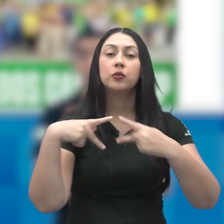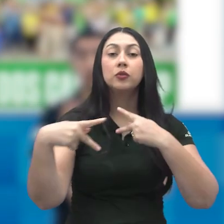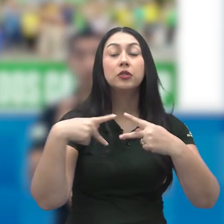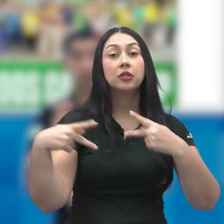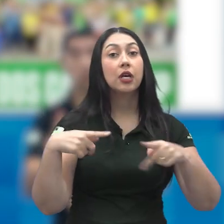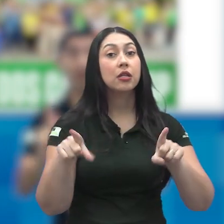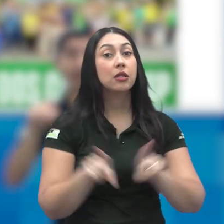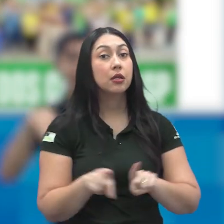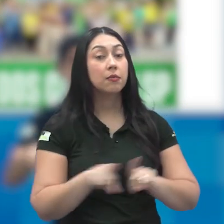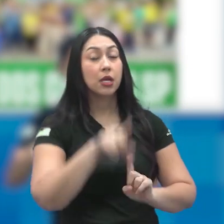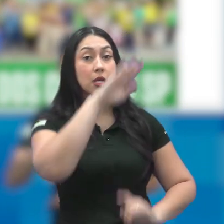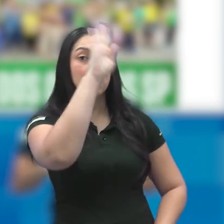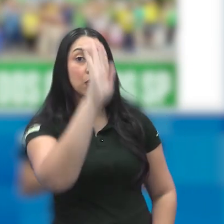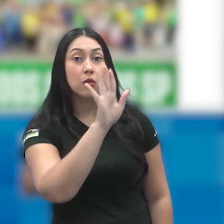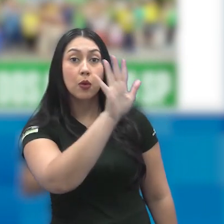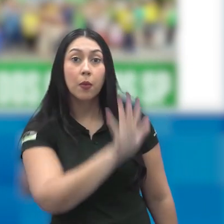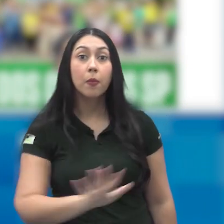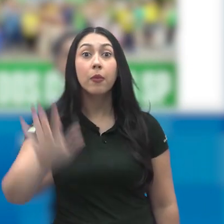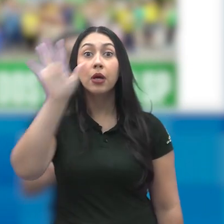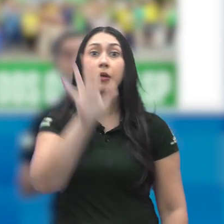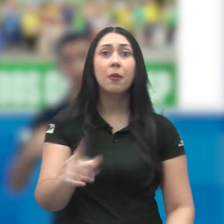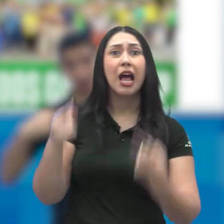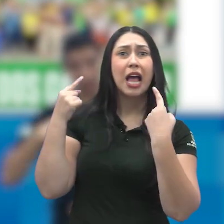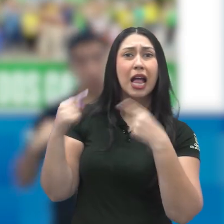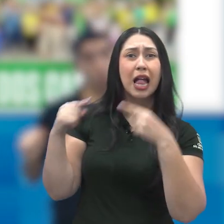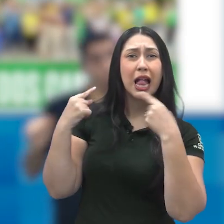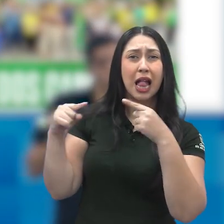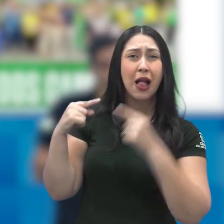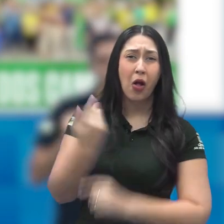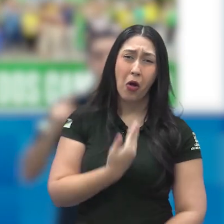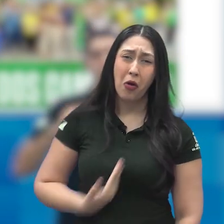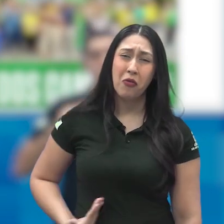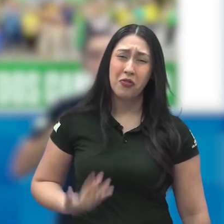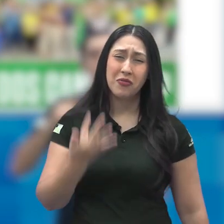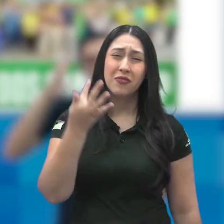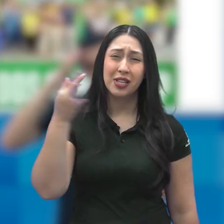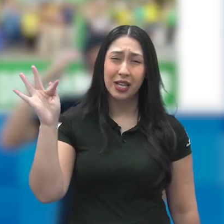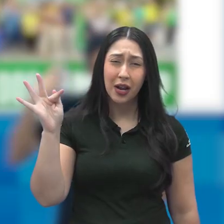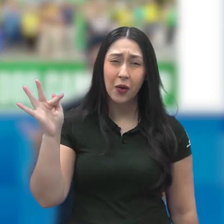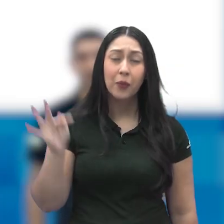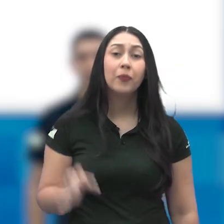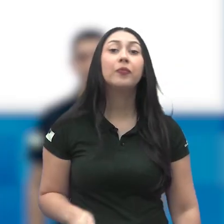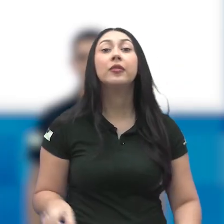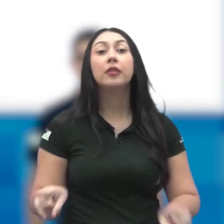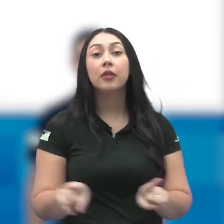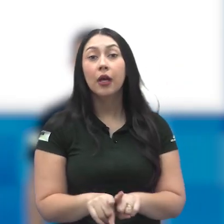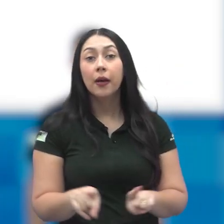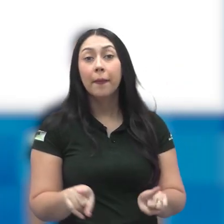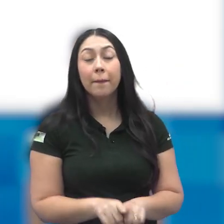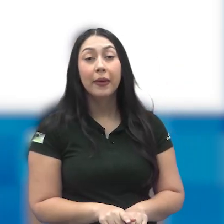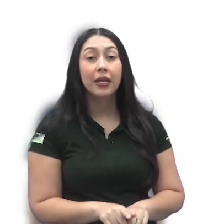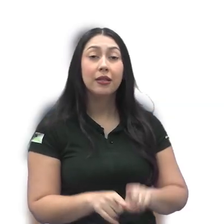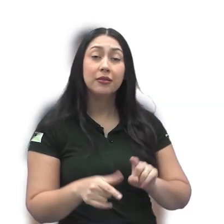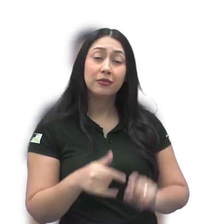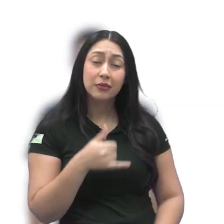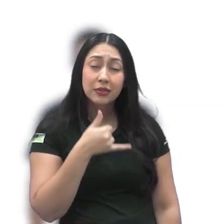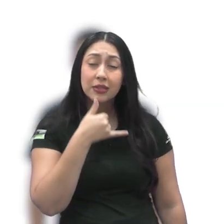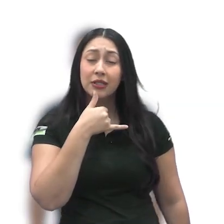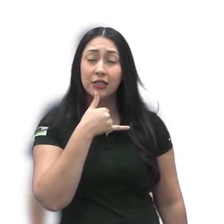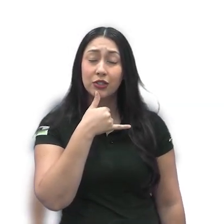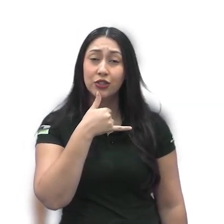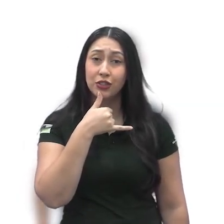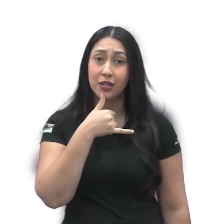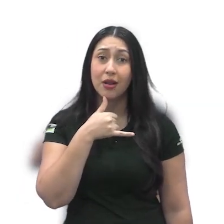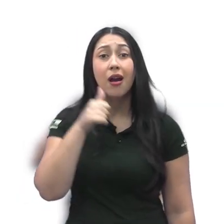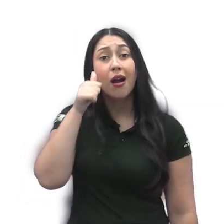dos Campos e em todo o país para criticar o atual governo federal. O parlamentar ainda lamentou